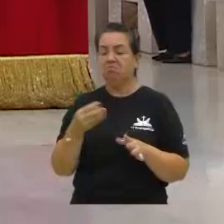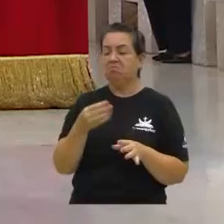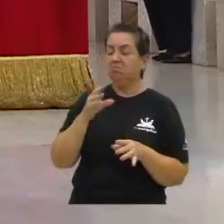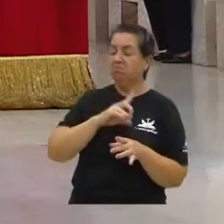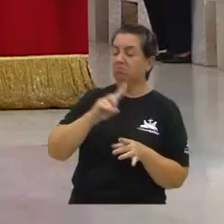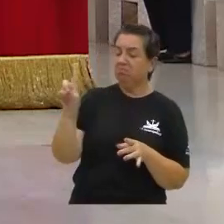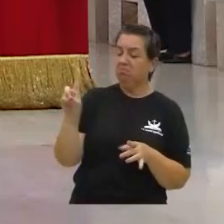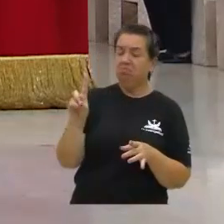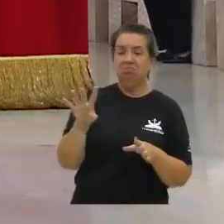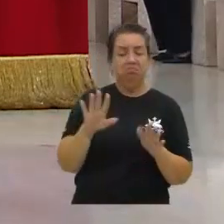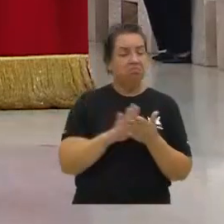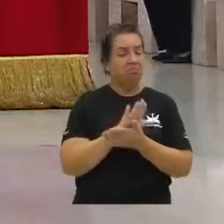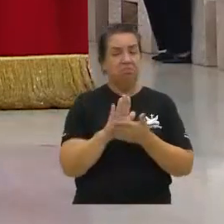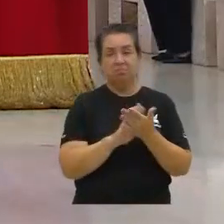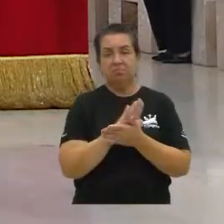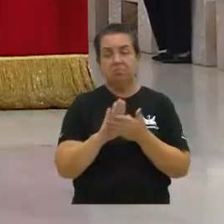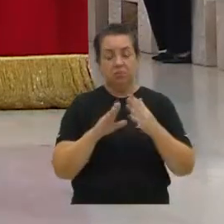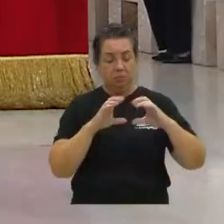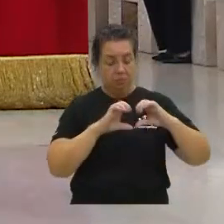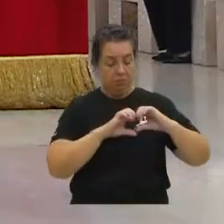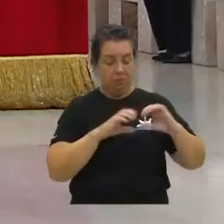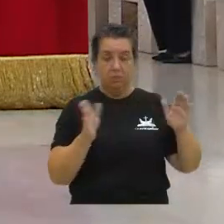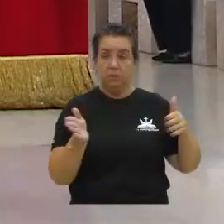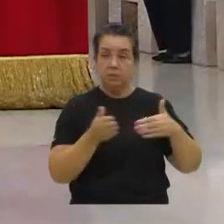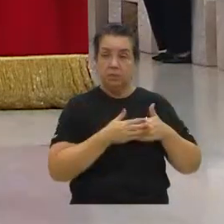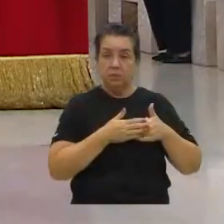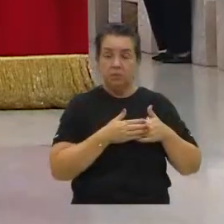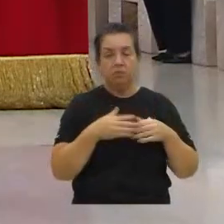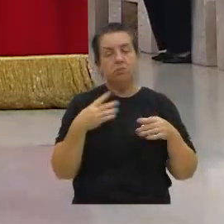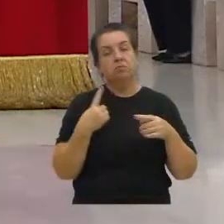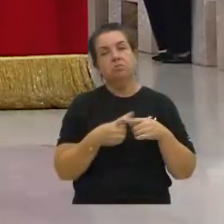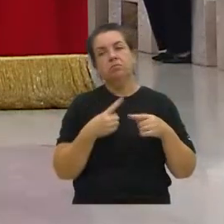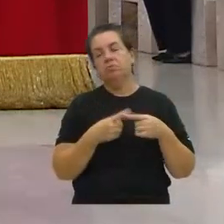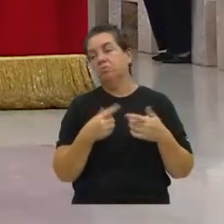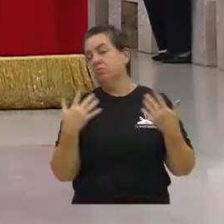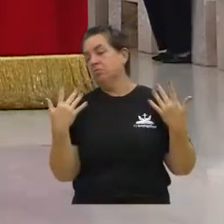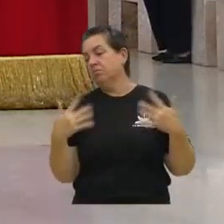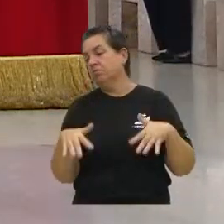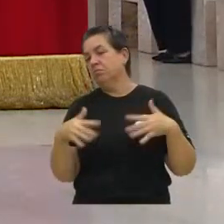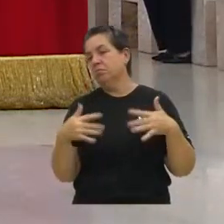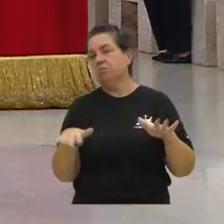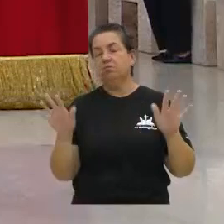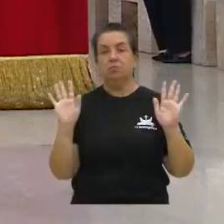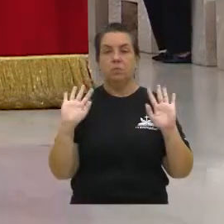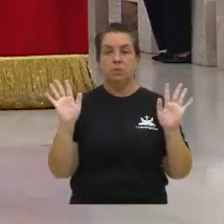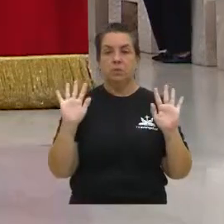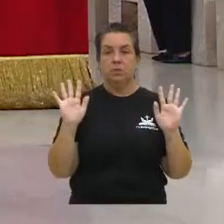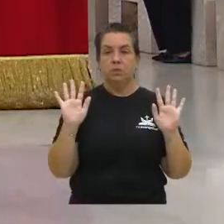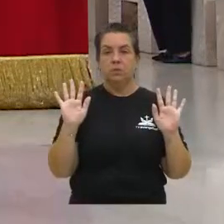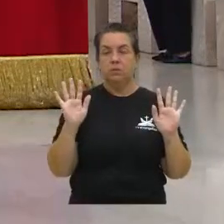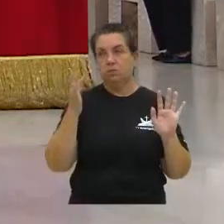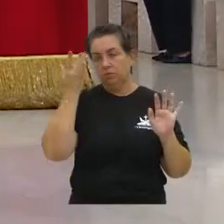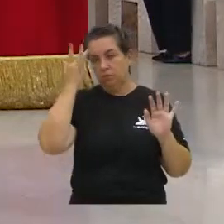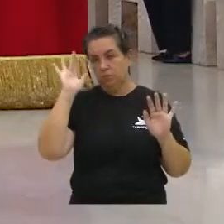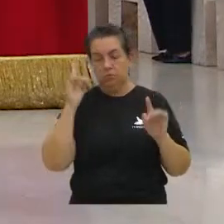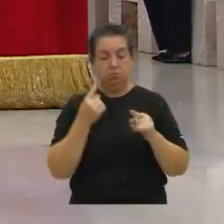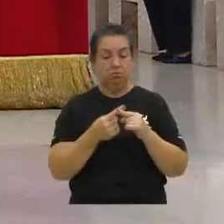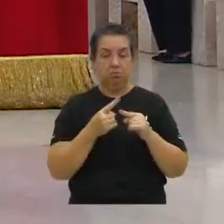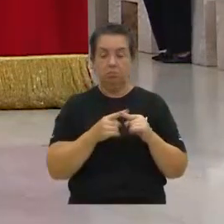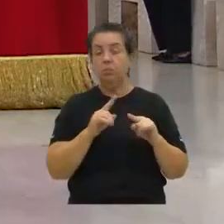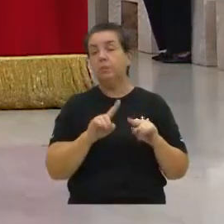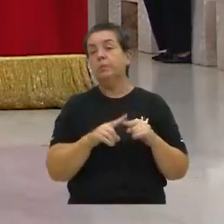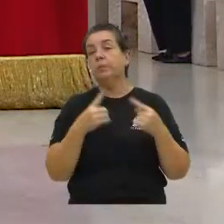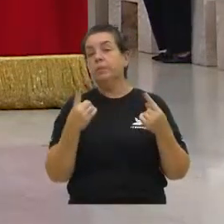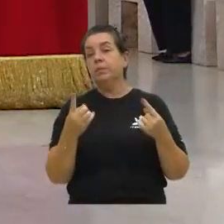alguém que fechou o coração por alguma razão, não vem ao caso, mas